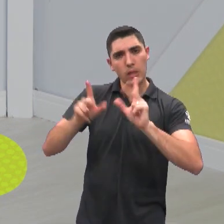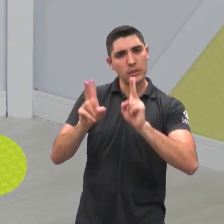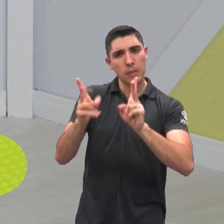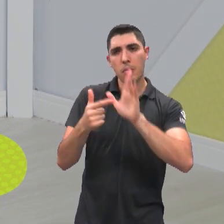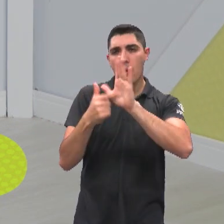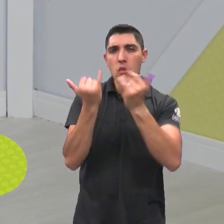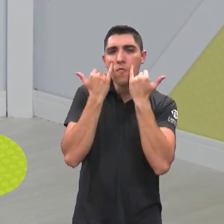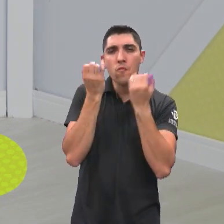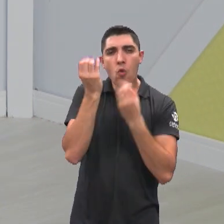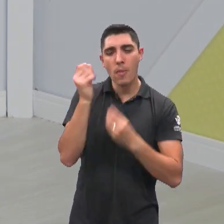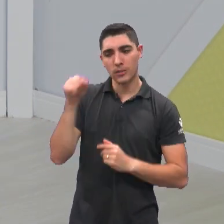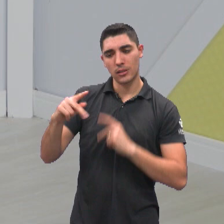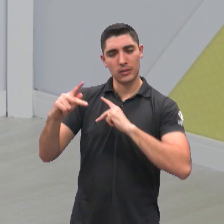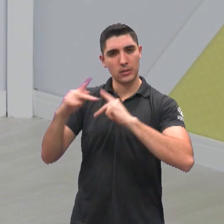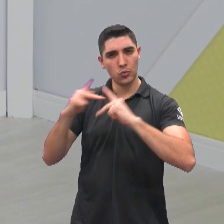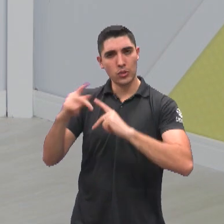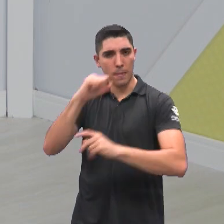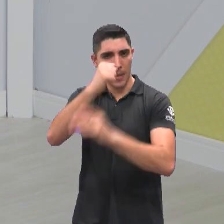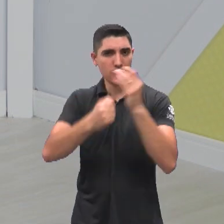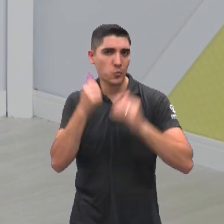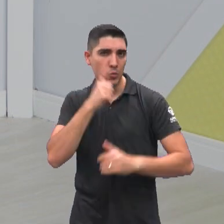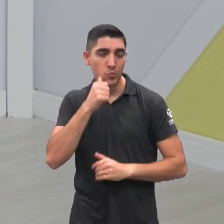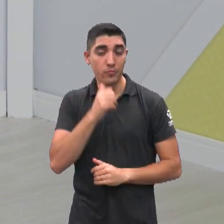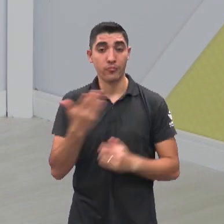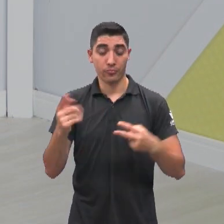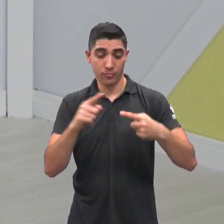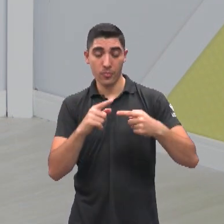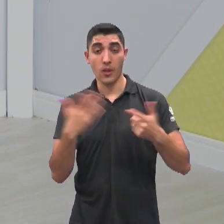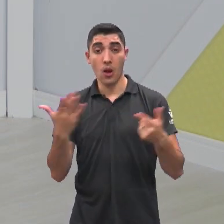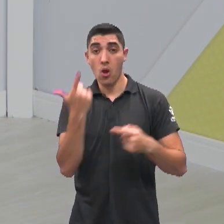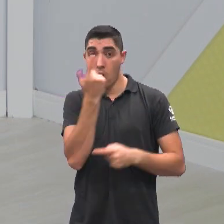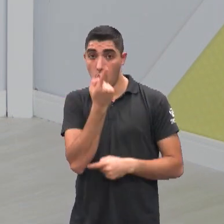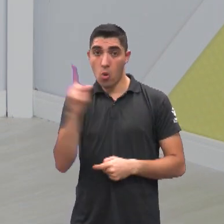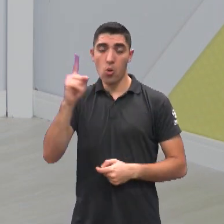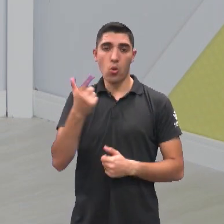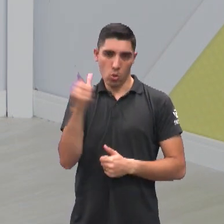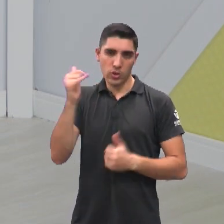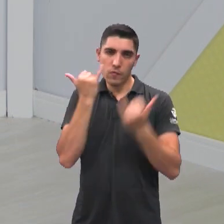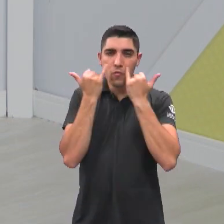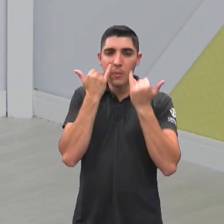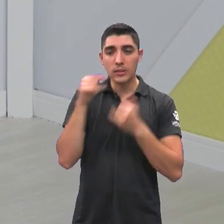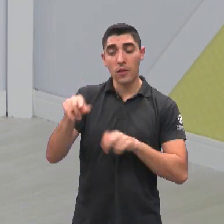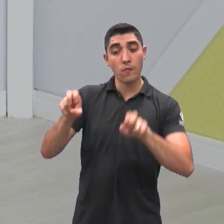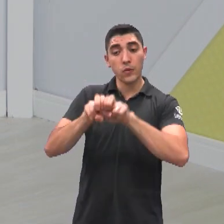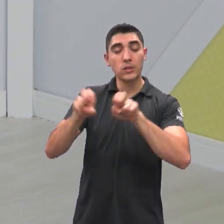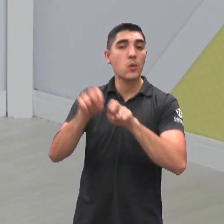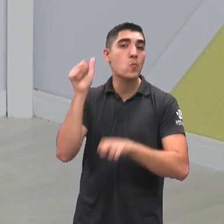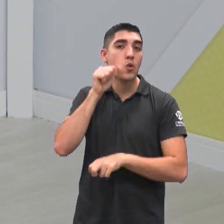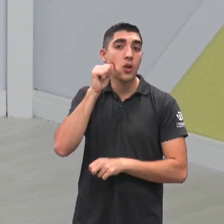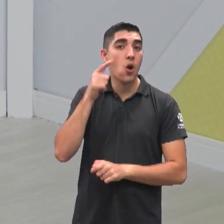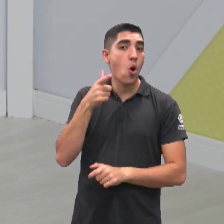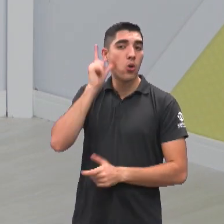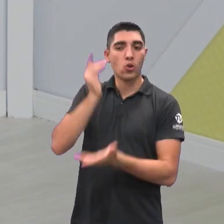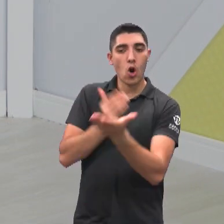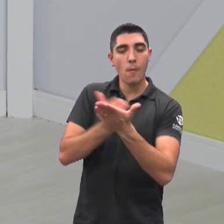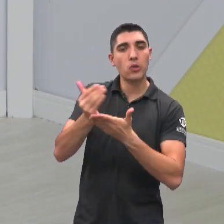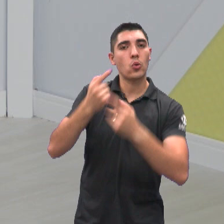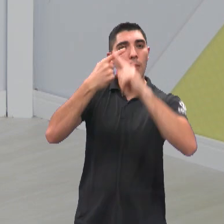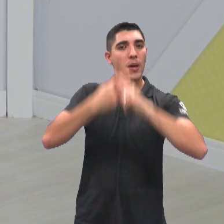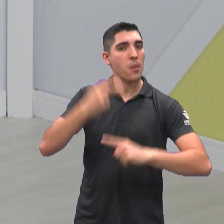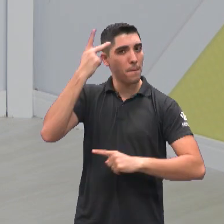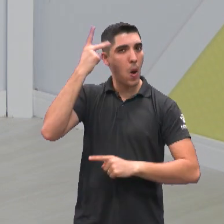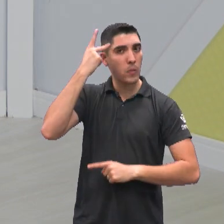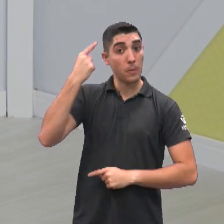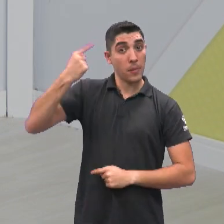de Basquete Feminino, tá certo? Brunão, para a gente fechar o Hora de hoje, o São José Futsal Feminino estreou ontem no Campeonato Paulista com uma boa vitória